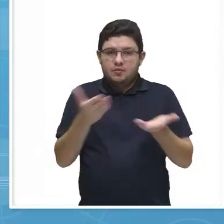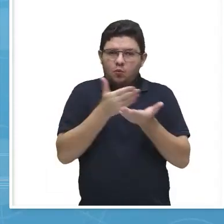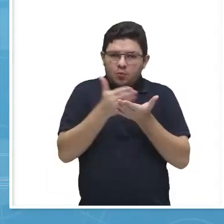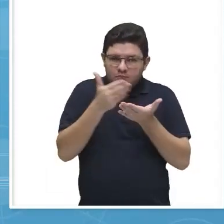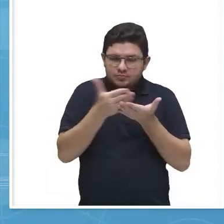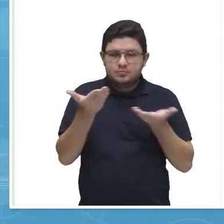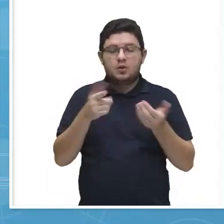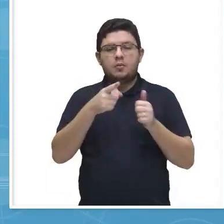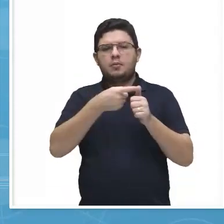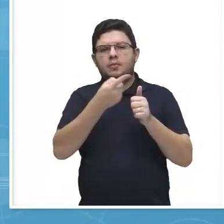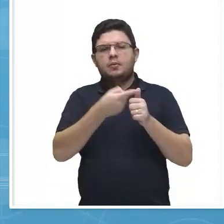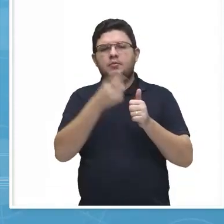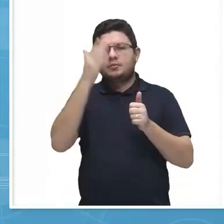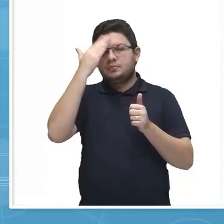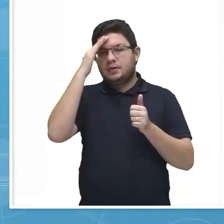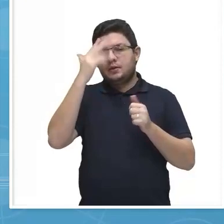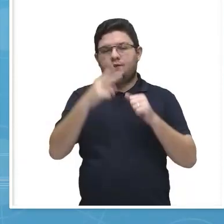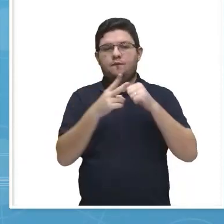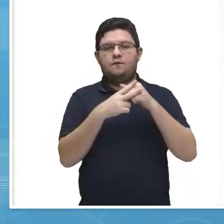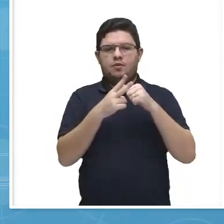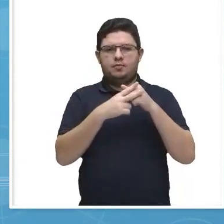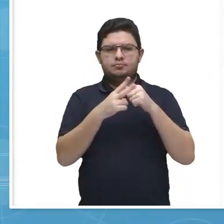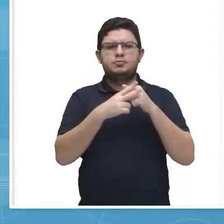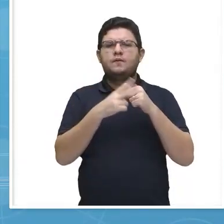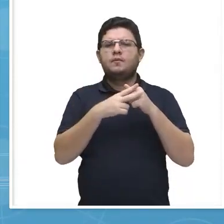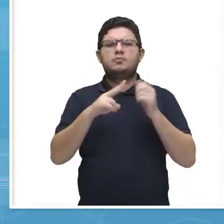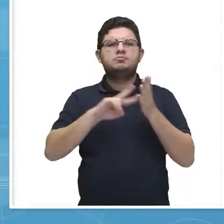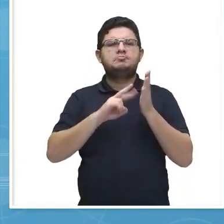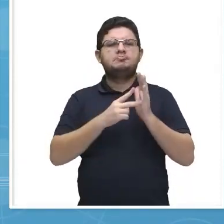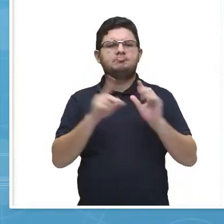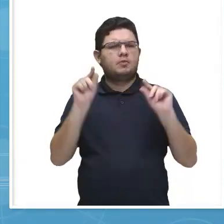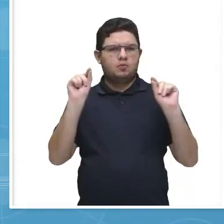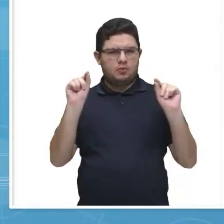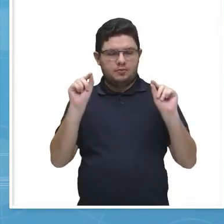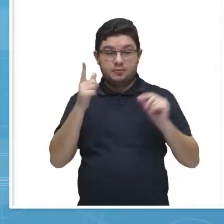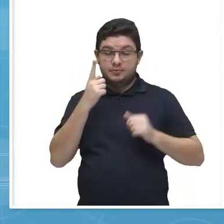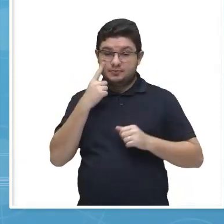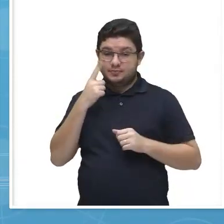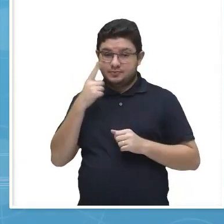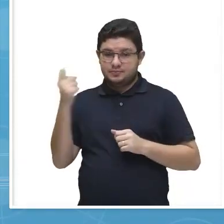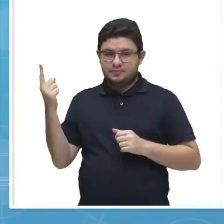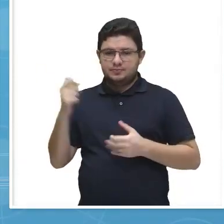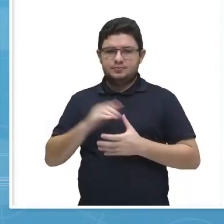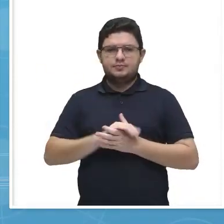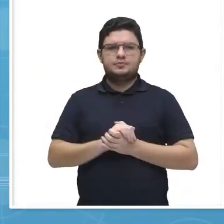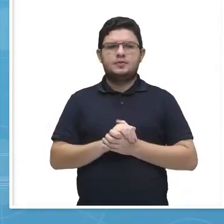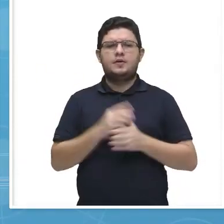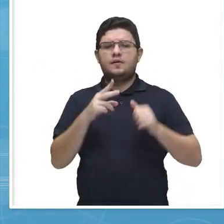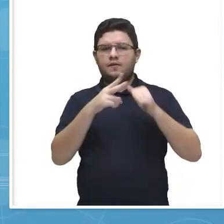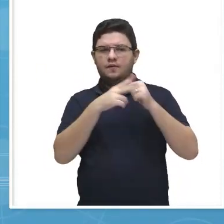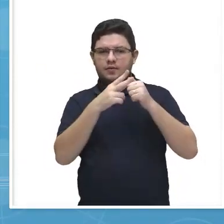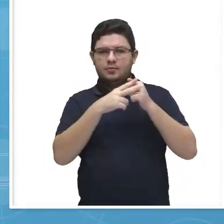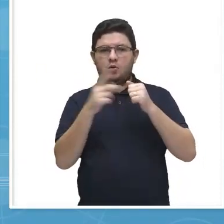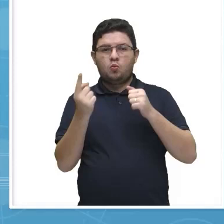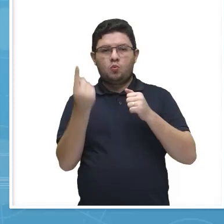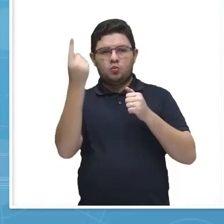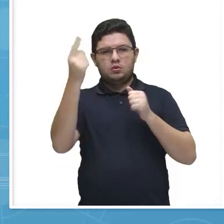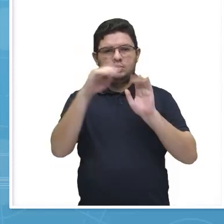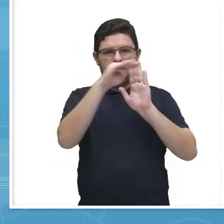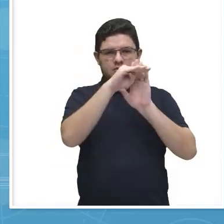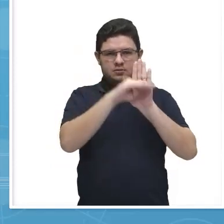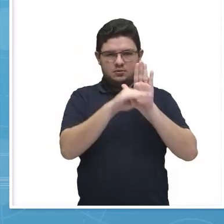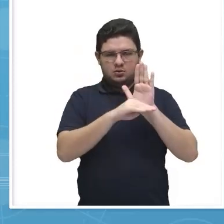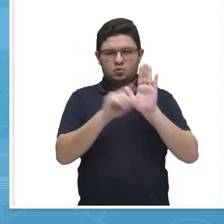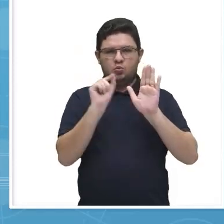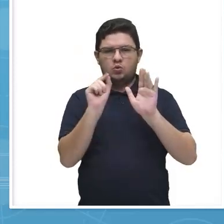Você precisa lembrar a noção de verbo. Então vamos lá. O verbo, ele é uma das 10 classes de palavras da língua